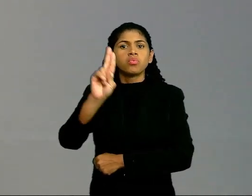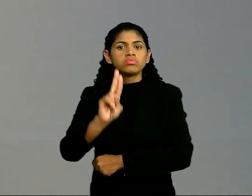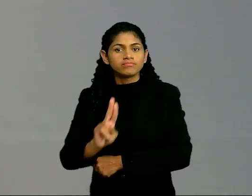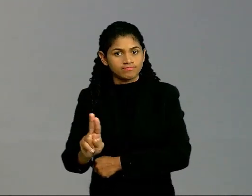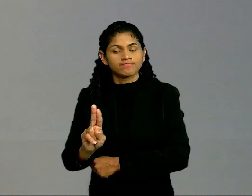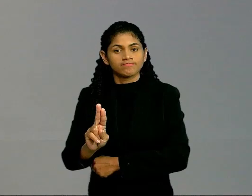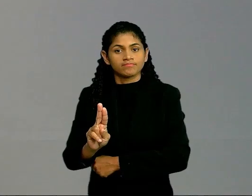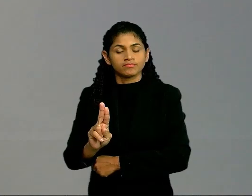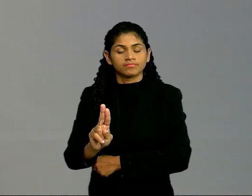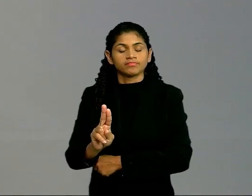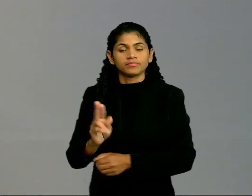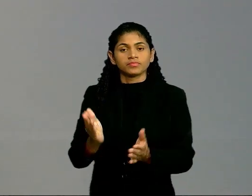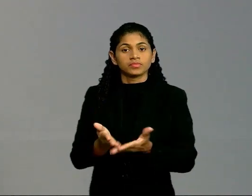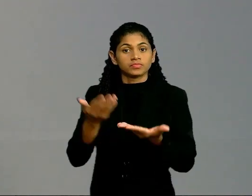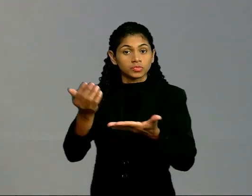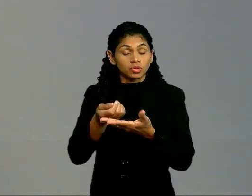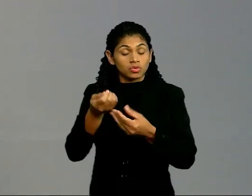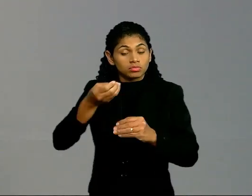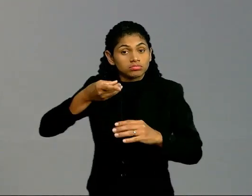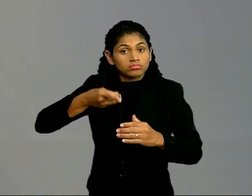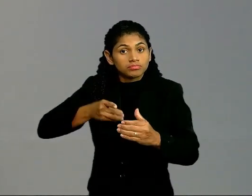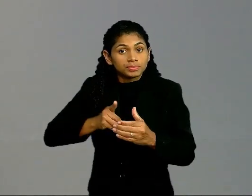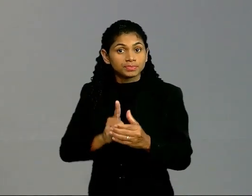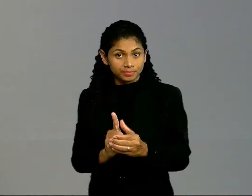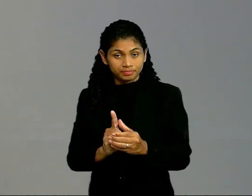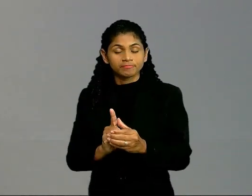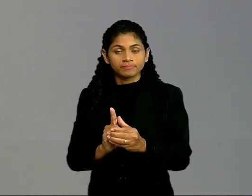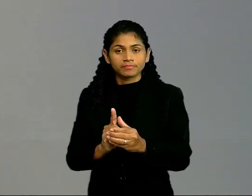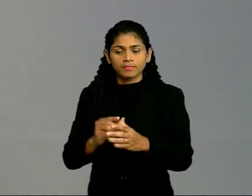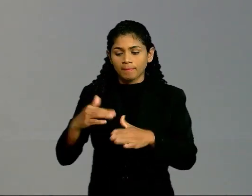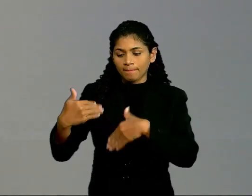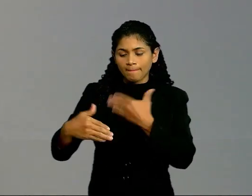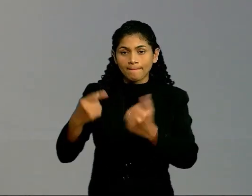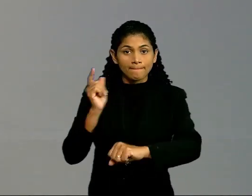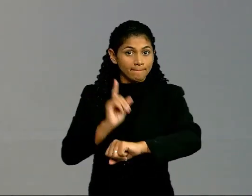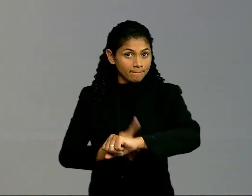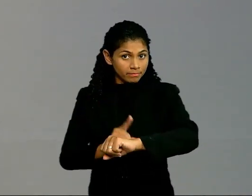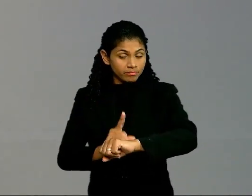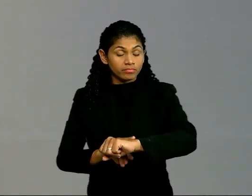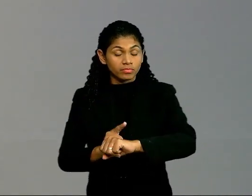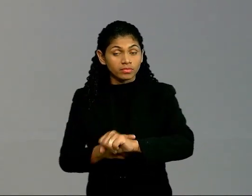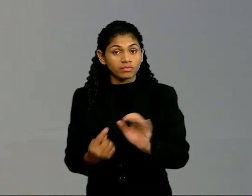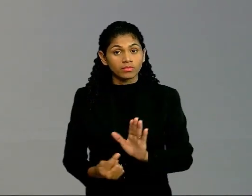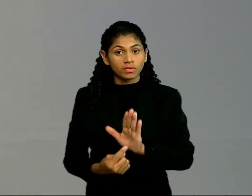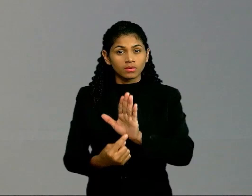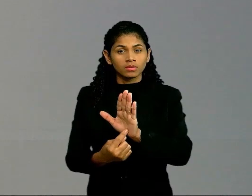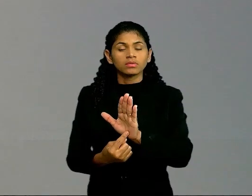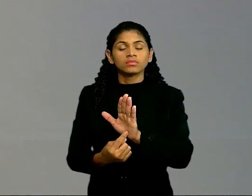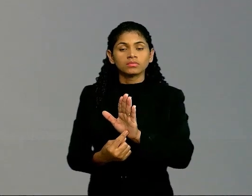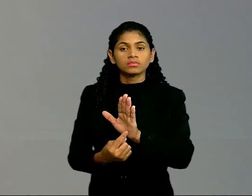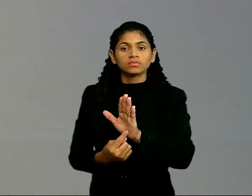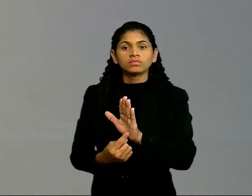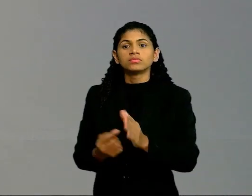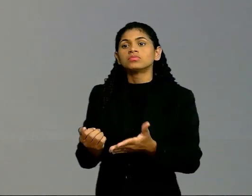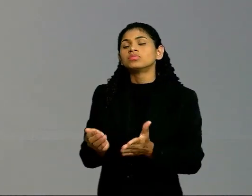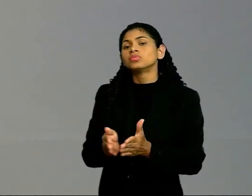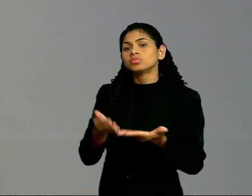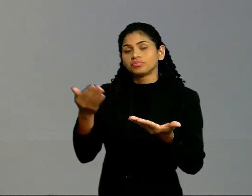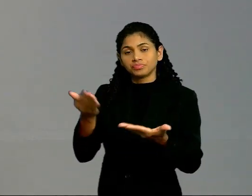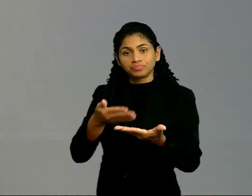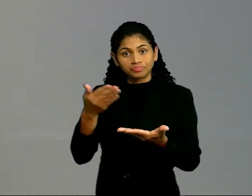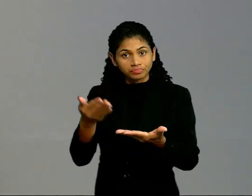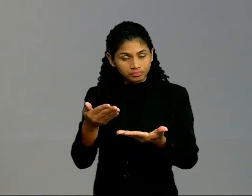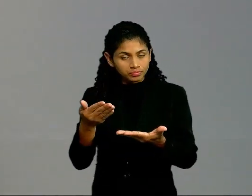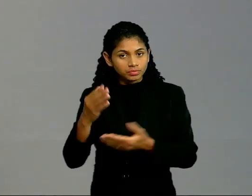está inserida, como ela vai transpor o tempo, é que torna uma obra de fato aí canônica, e também a